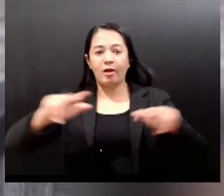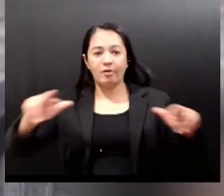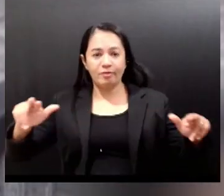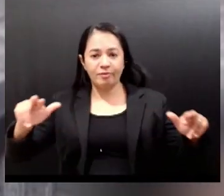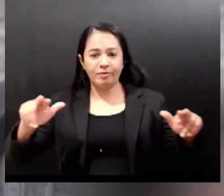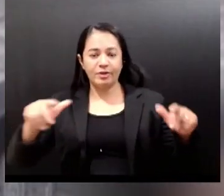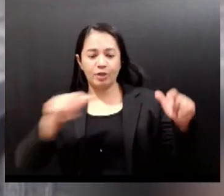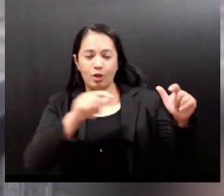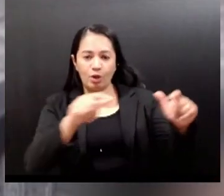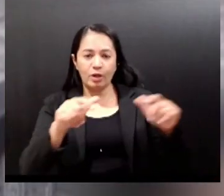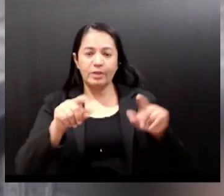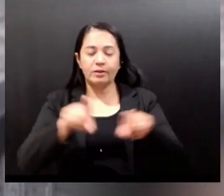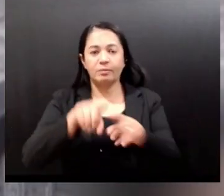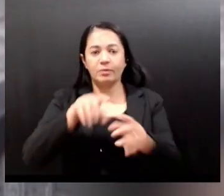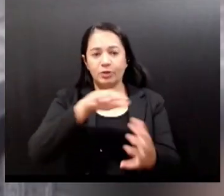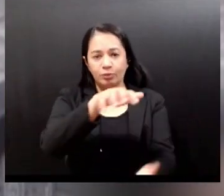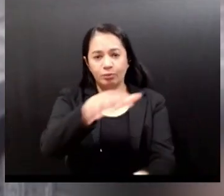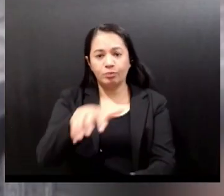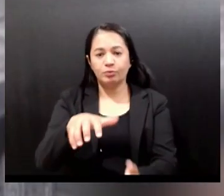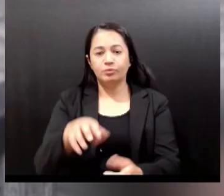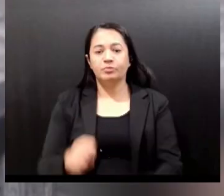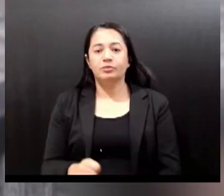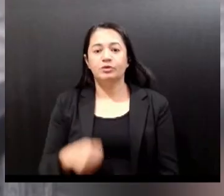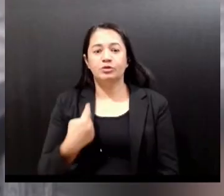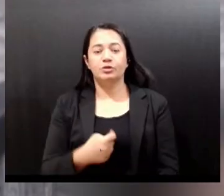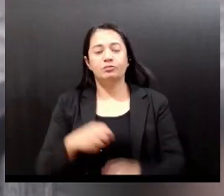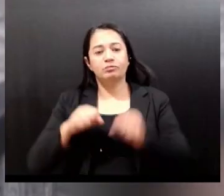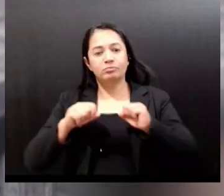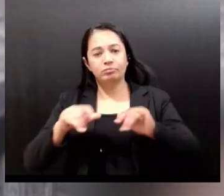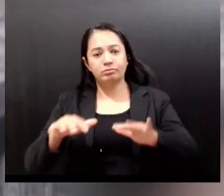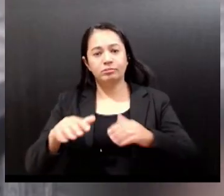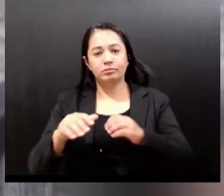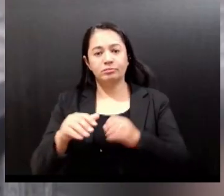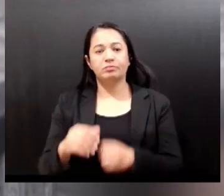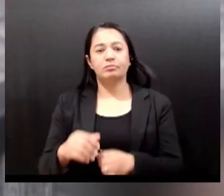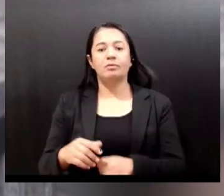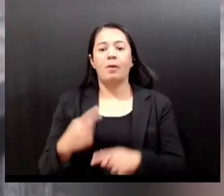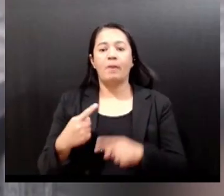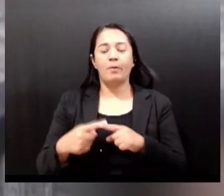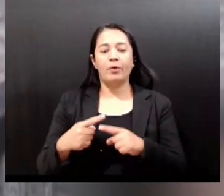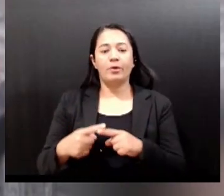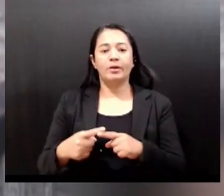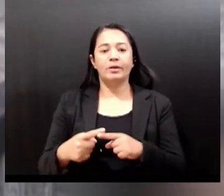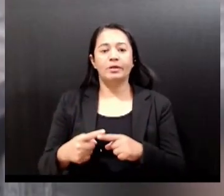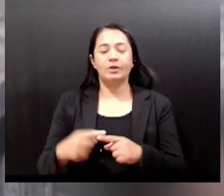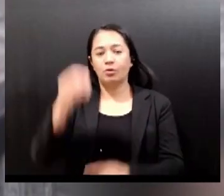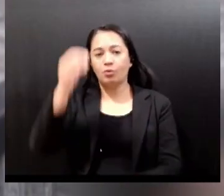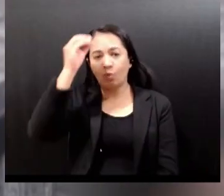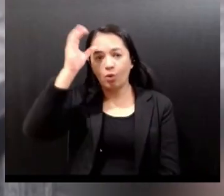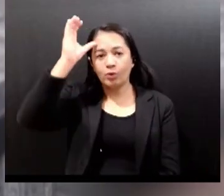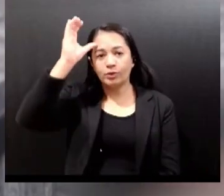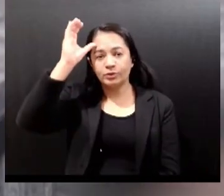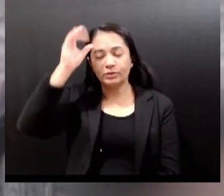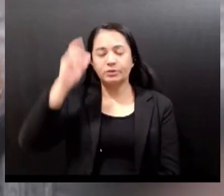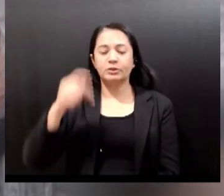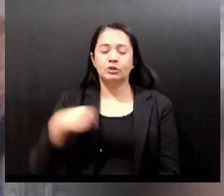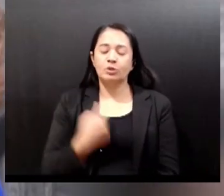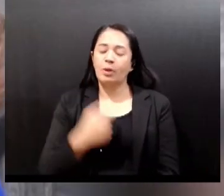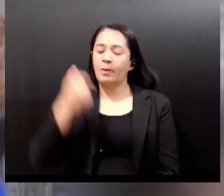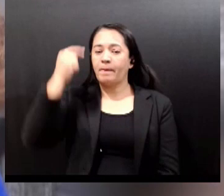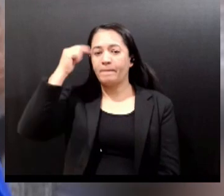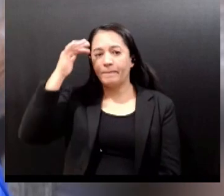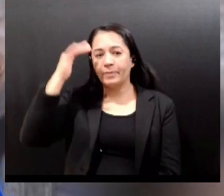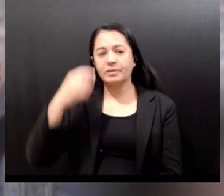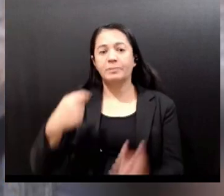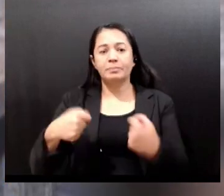mundo, para disseminar essa síndrome rara, o conhecimento e trazer a reflexão, né? A empatia a